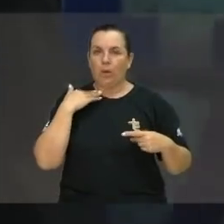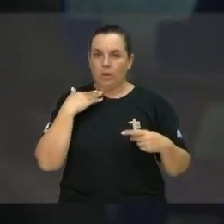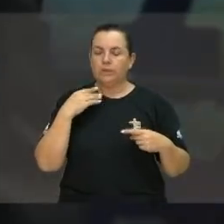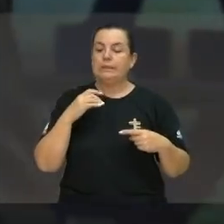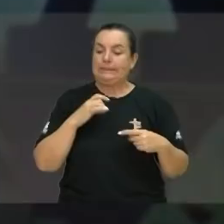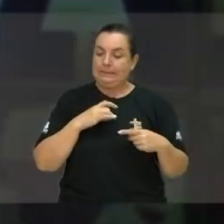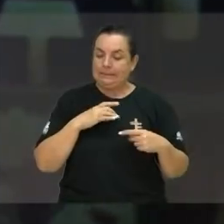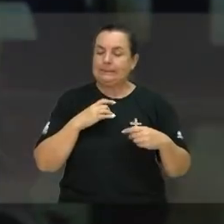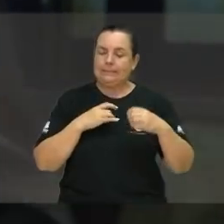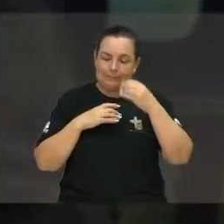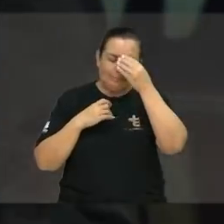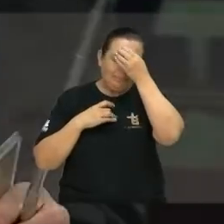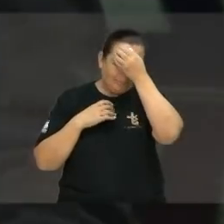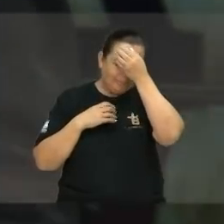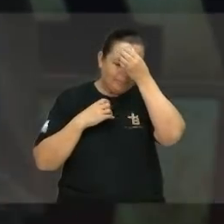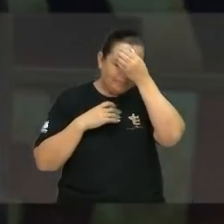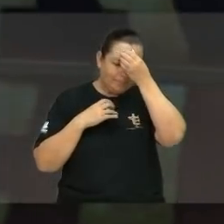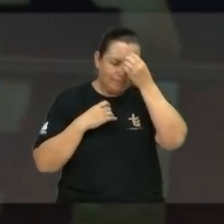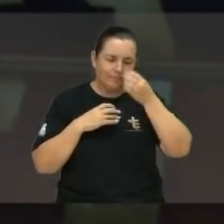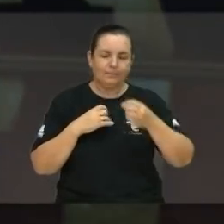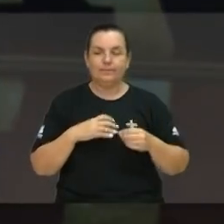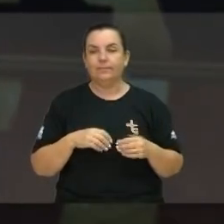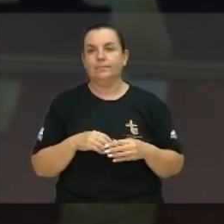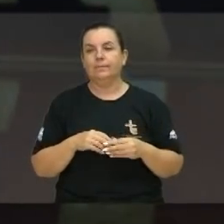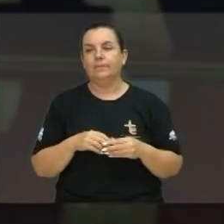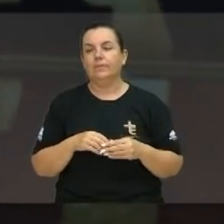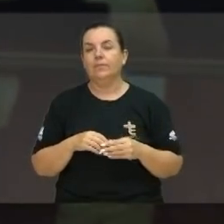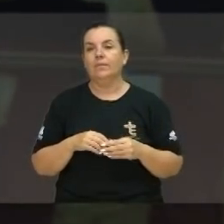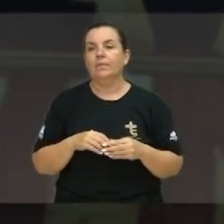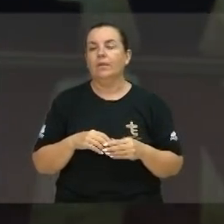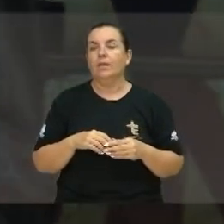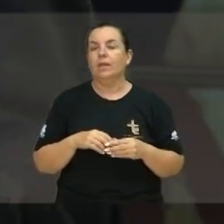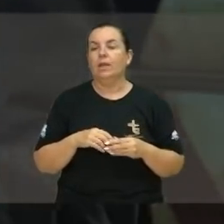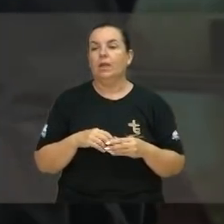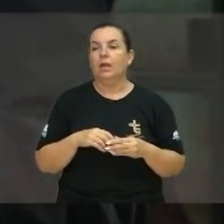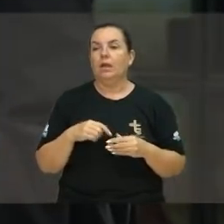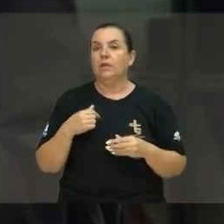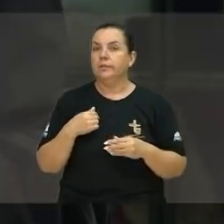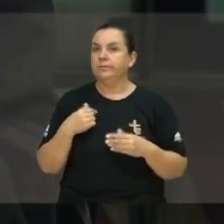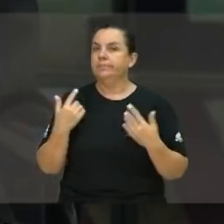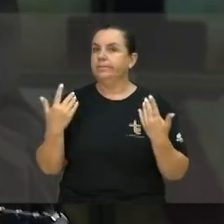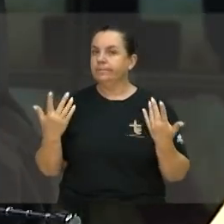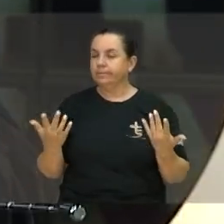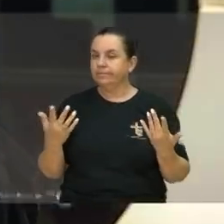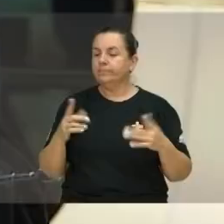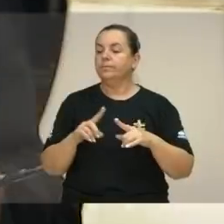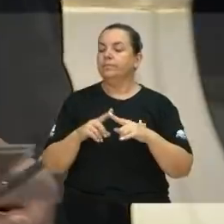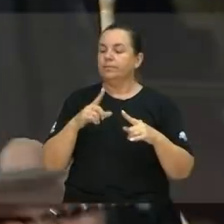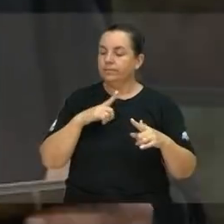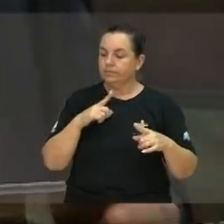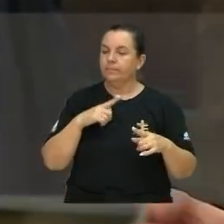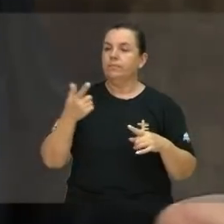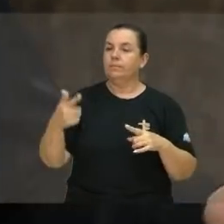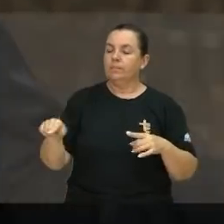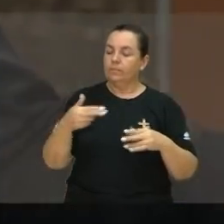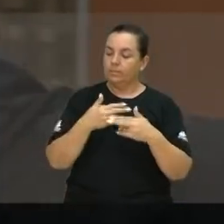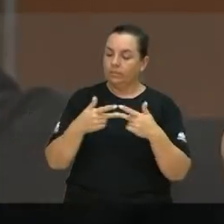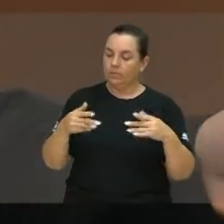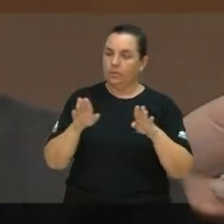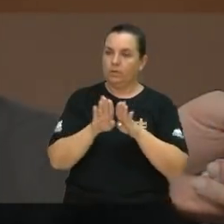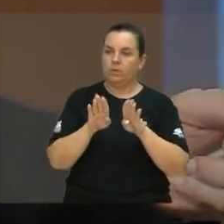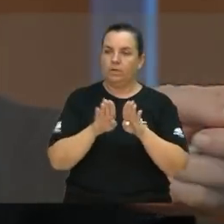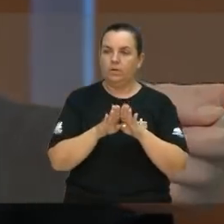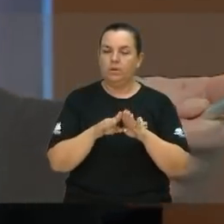a morte humana perturbou-se uma perspectiva mas tem outra